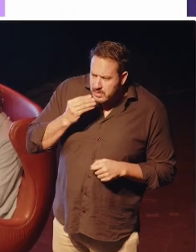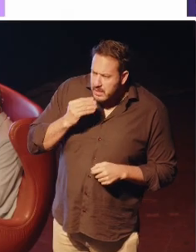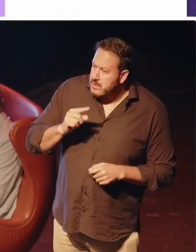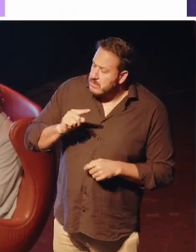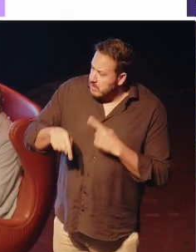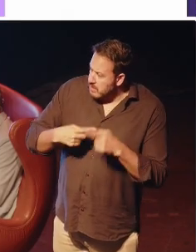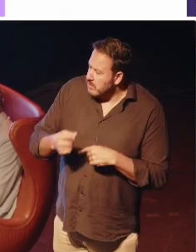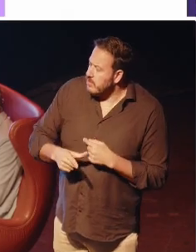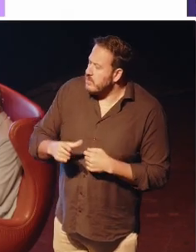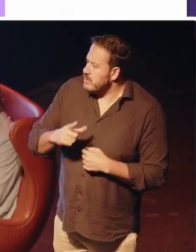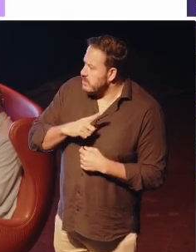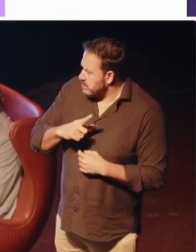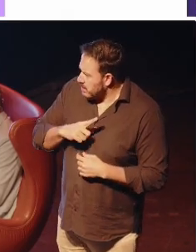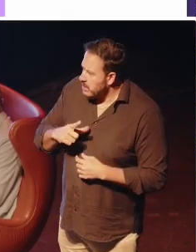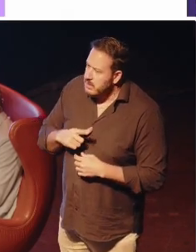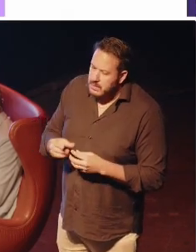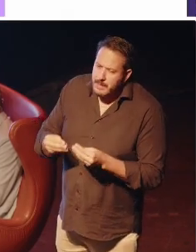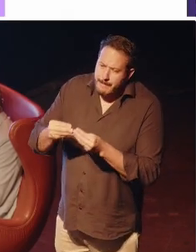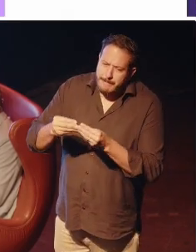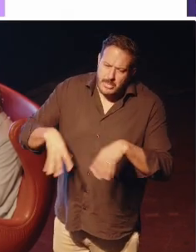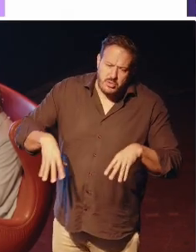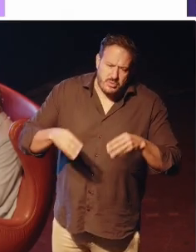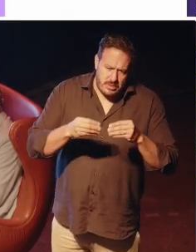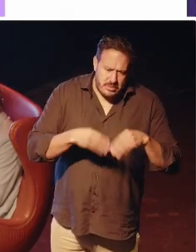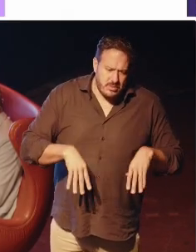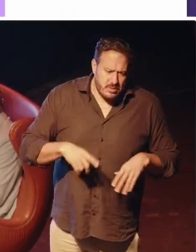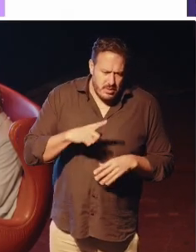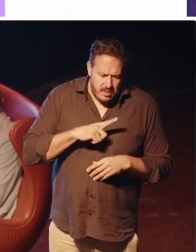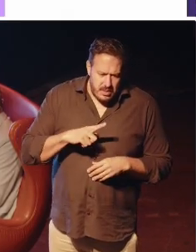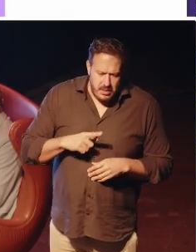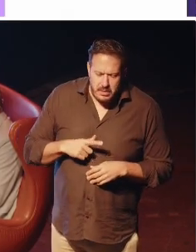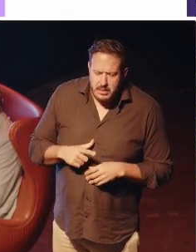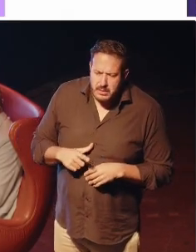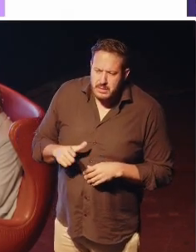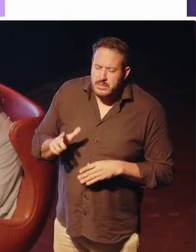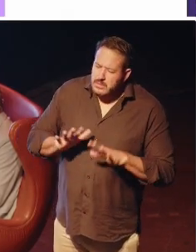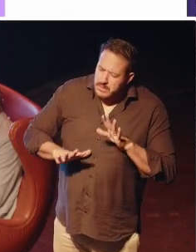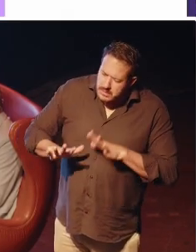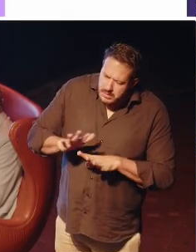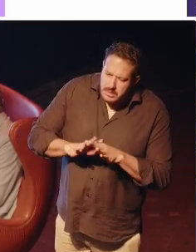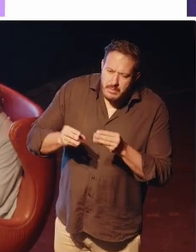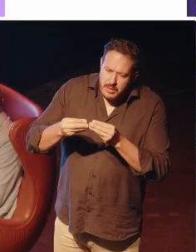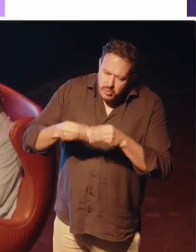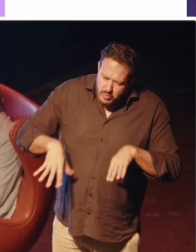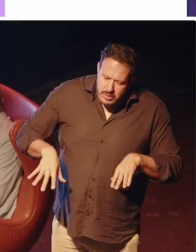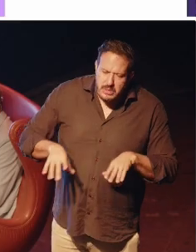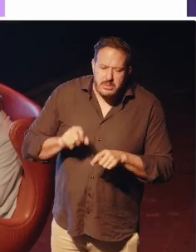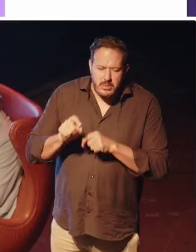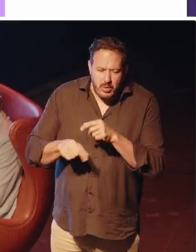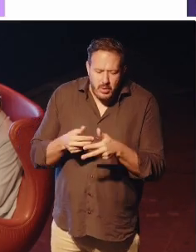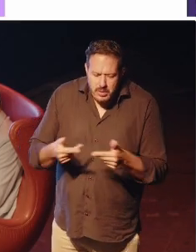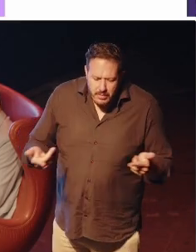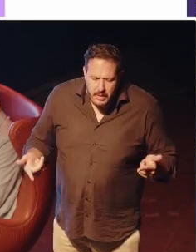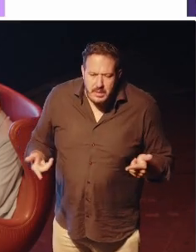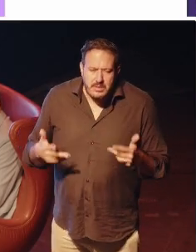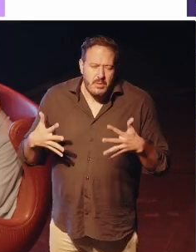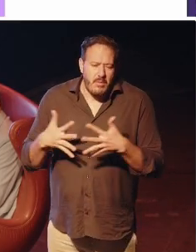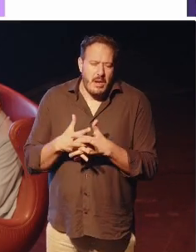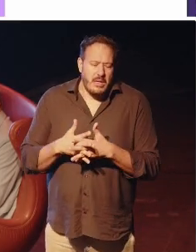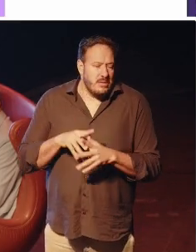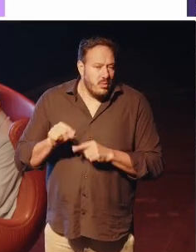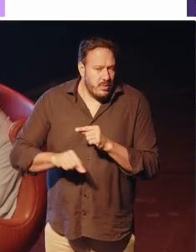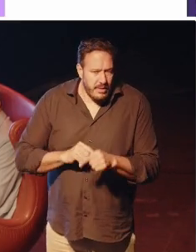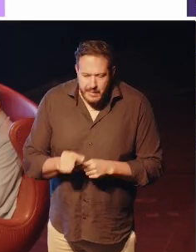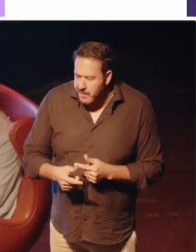tem prejuízo, e um discreto prejuízo em atividades mais complexas. O que é isso?